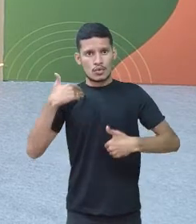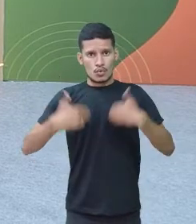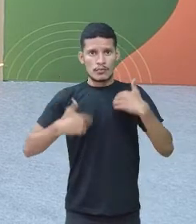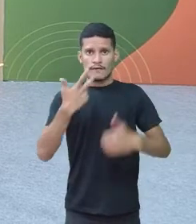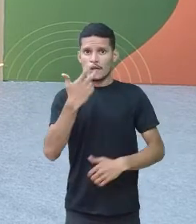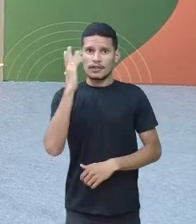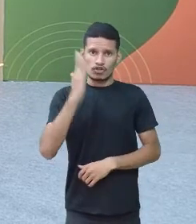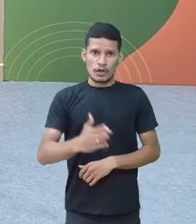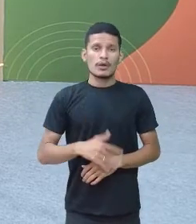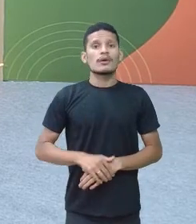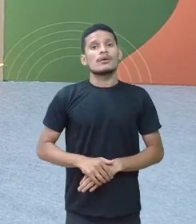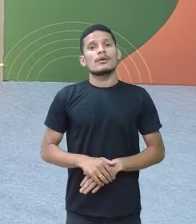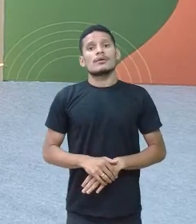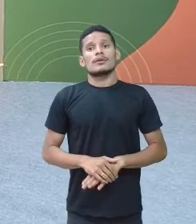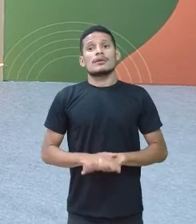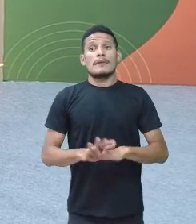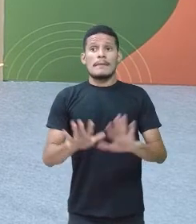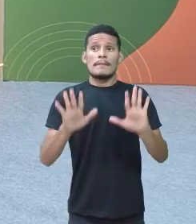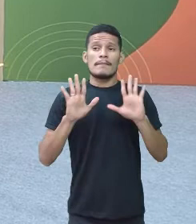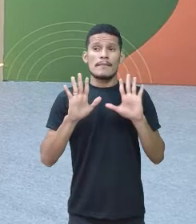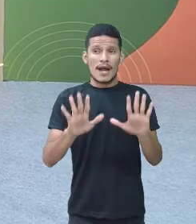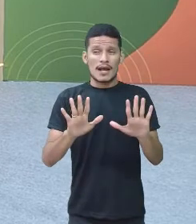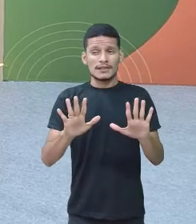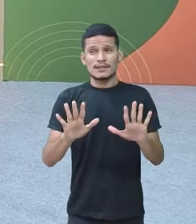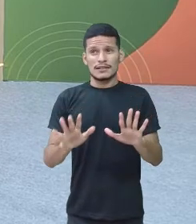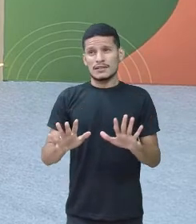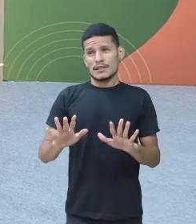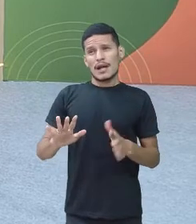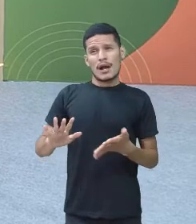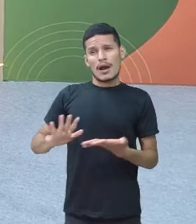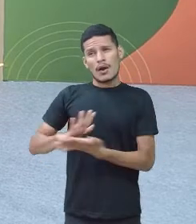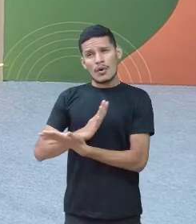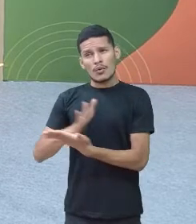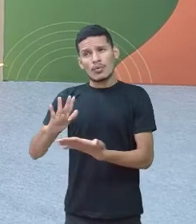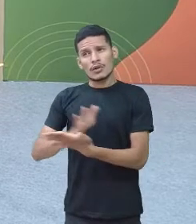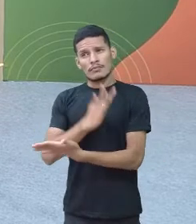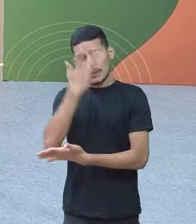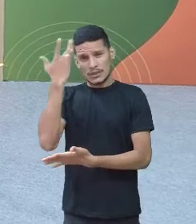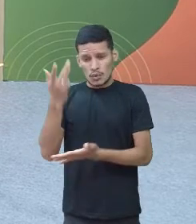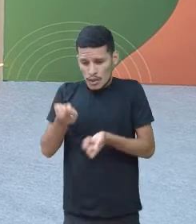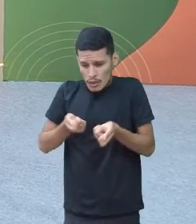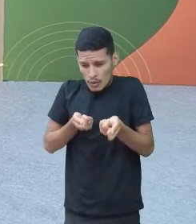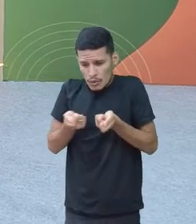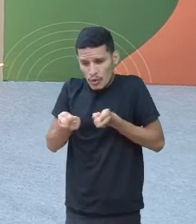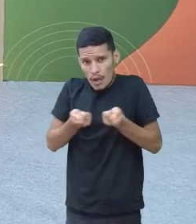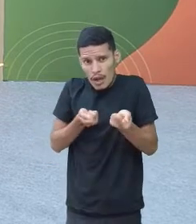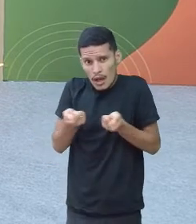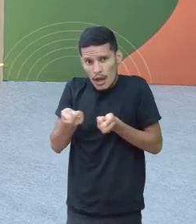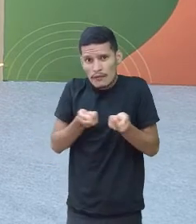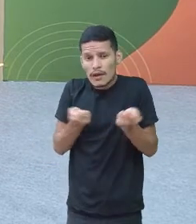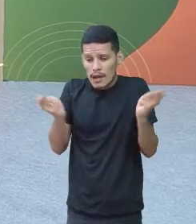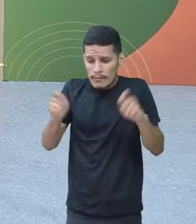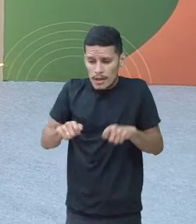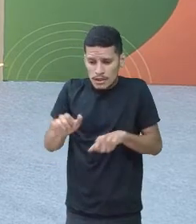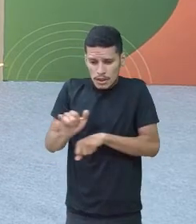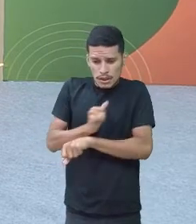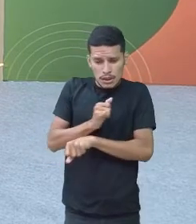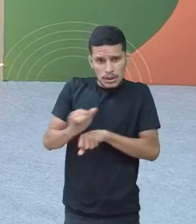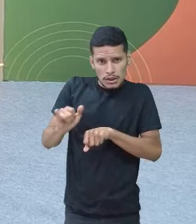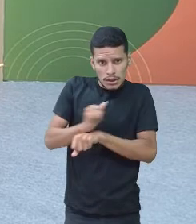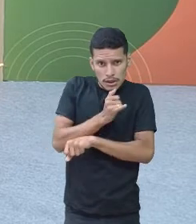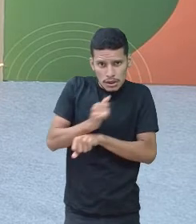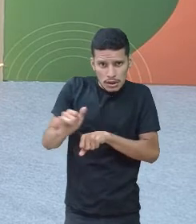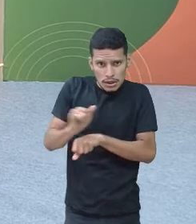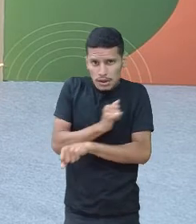para vocês, e eles meio que faziam um controle, eles davam um jeito de